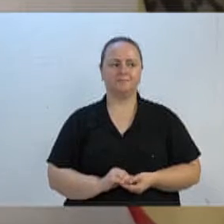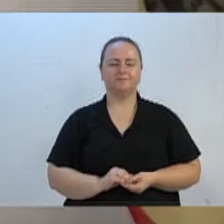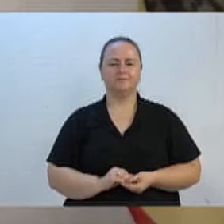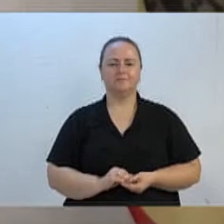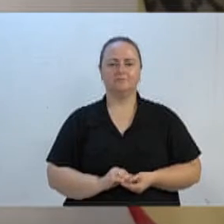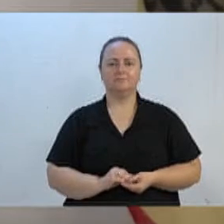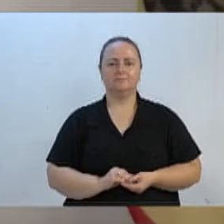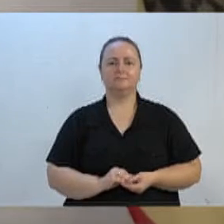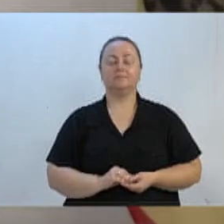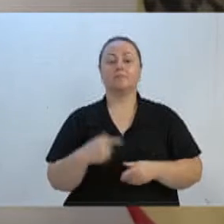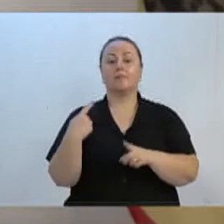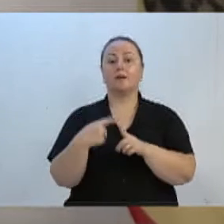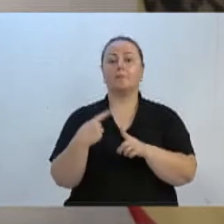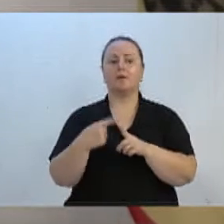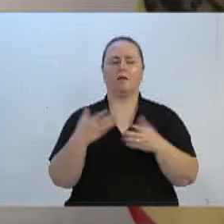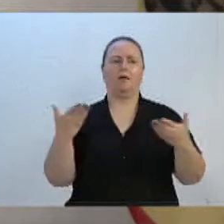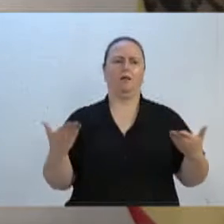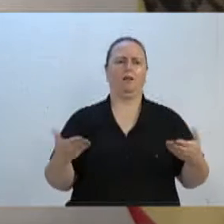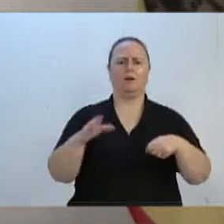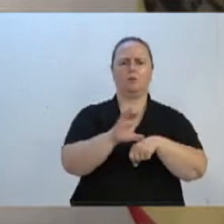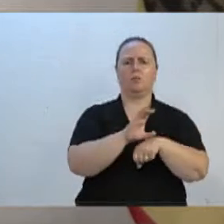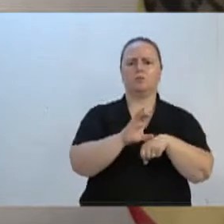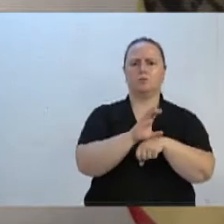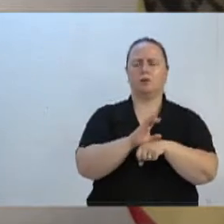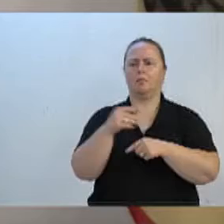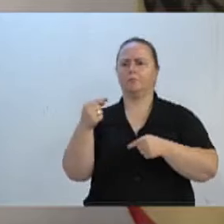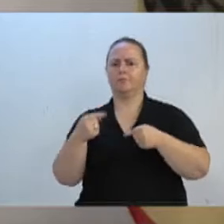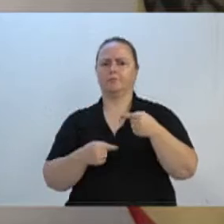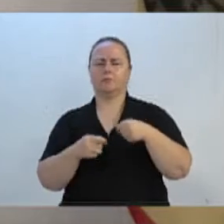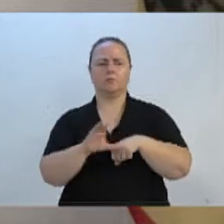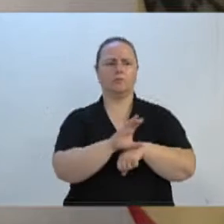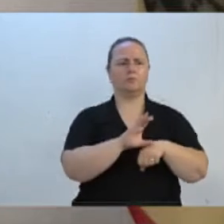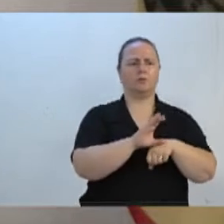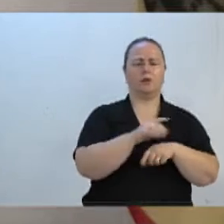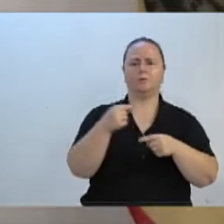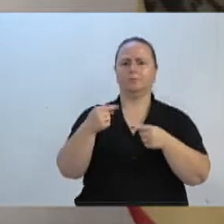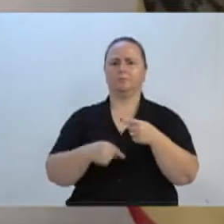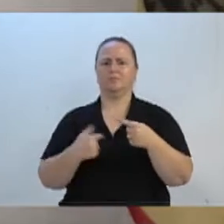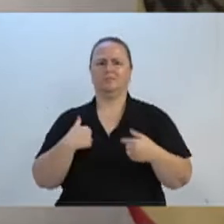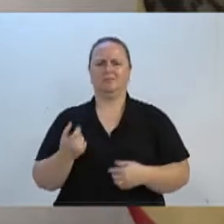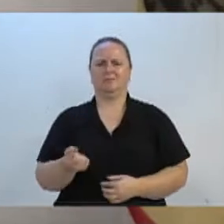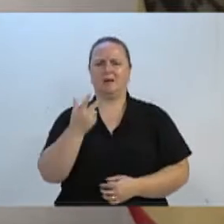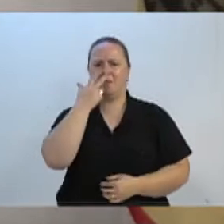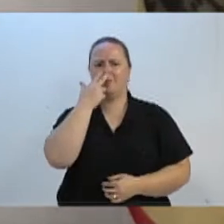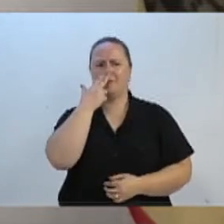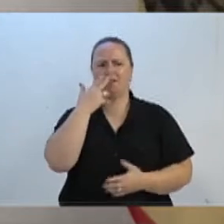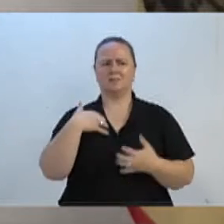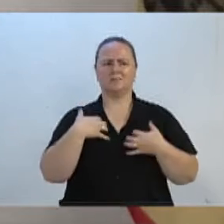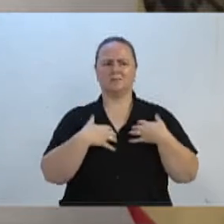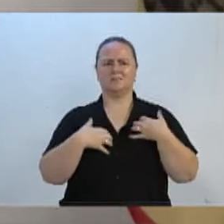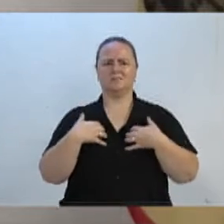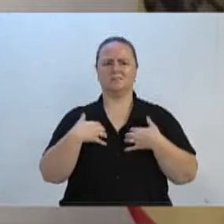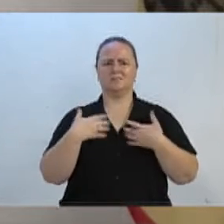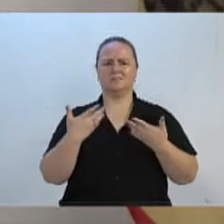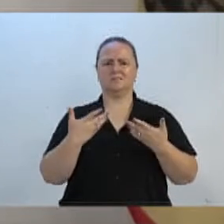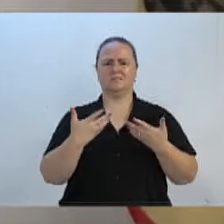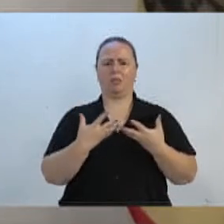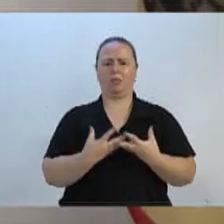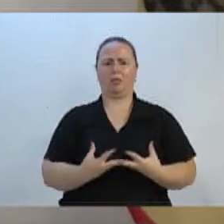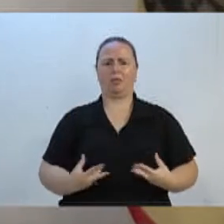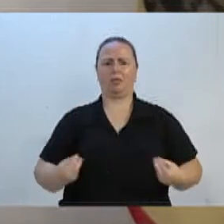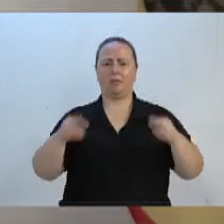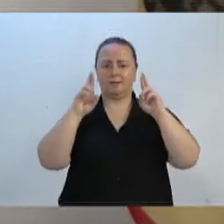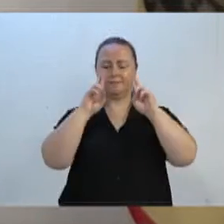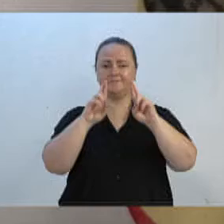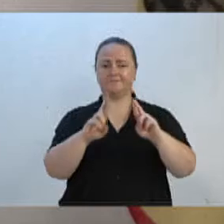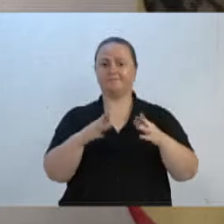constitucional e depois não é, sai desmoralizada. Então, é uma proteção que a Procuradoria